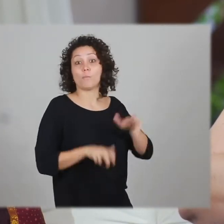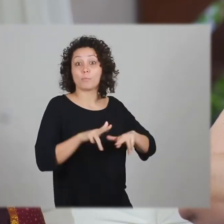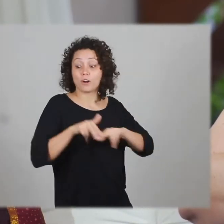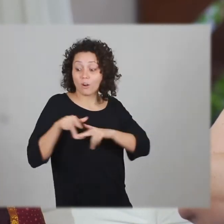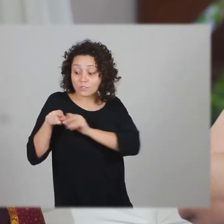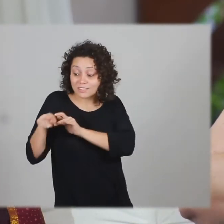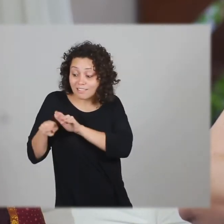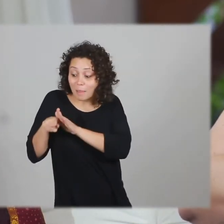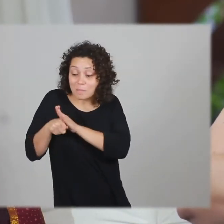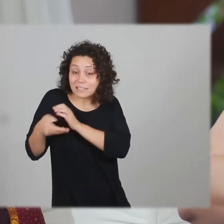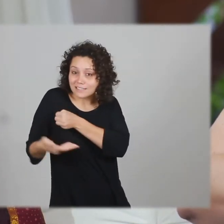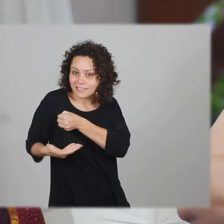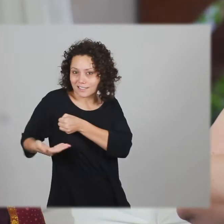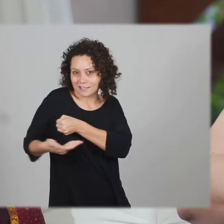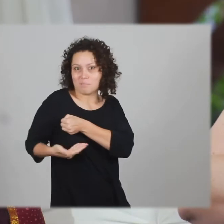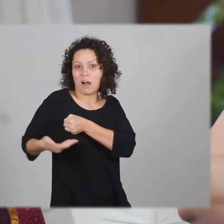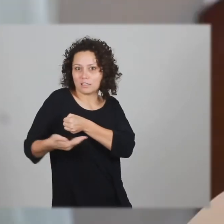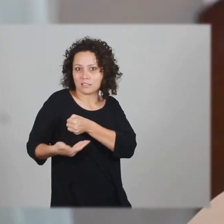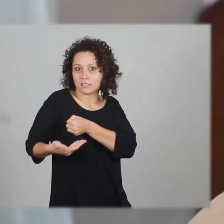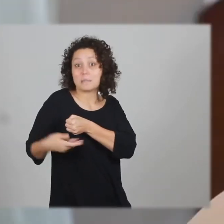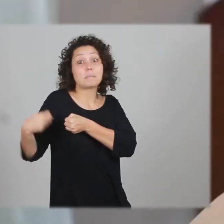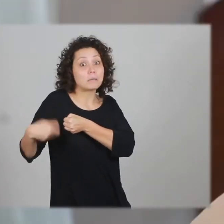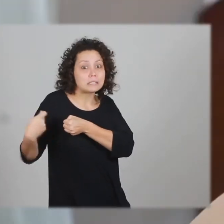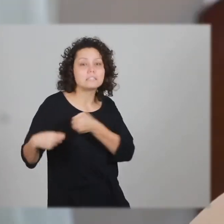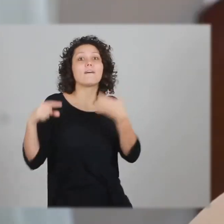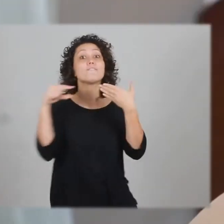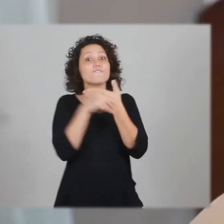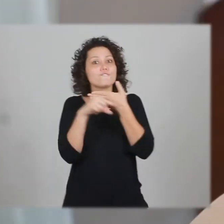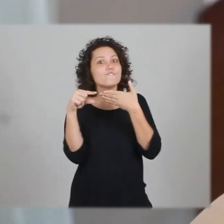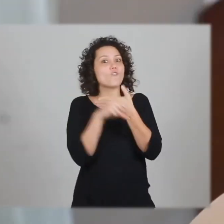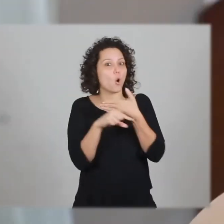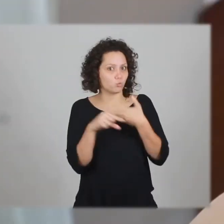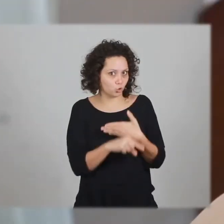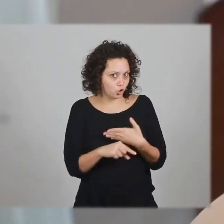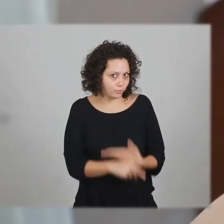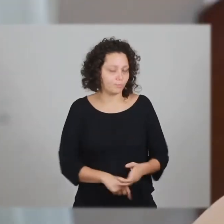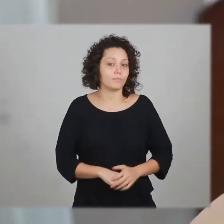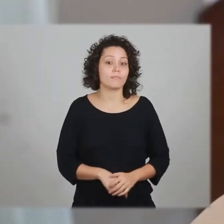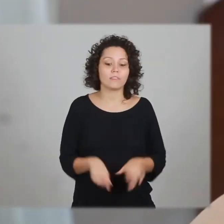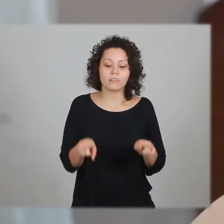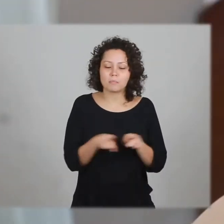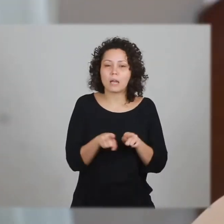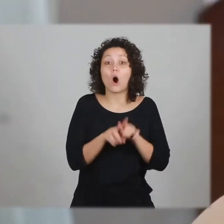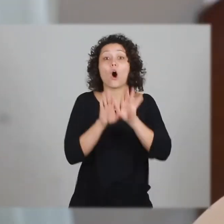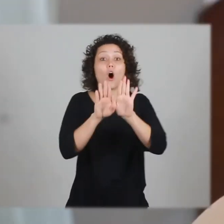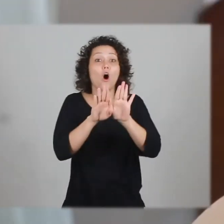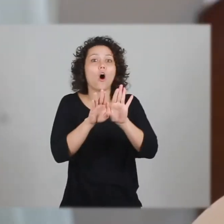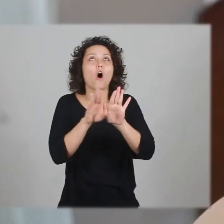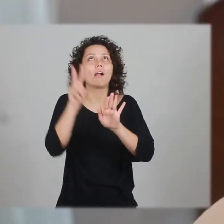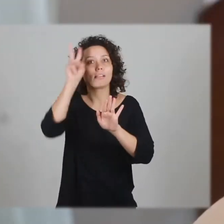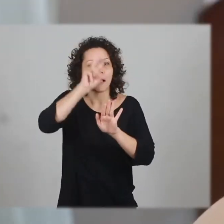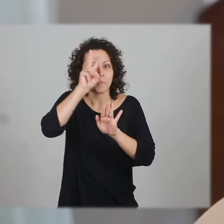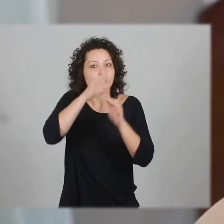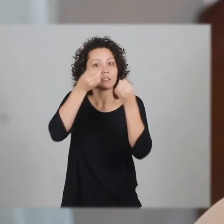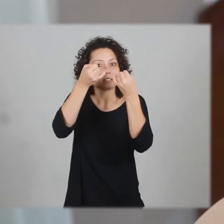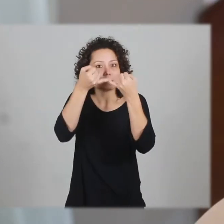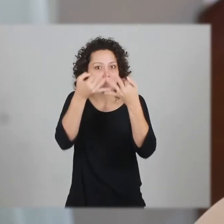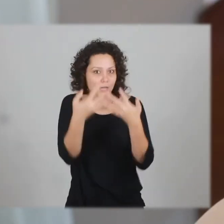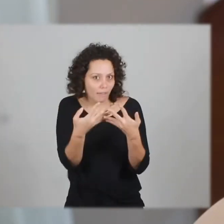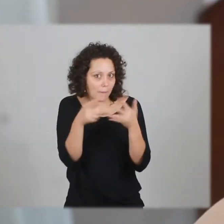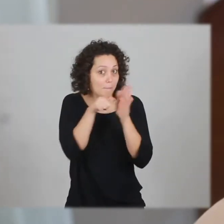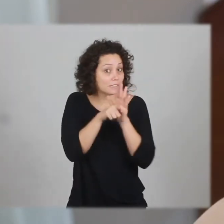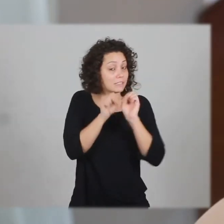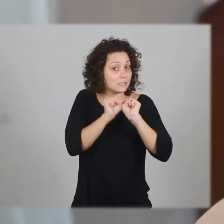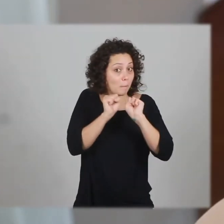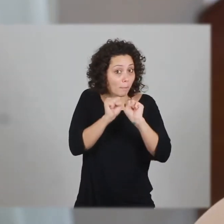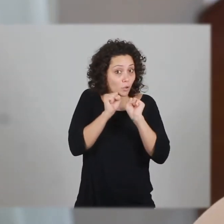poder passar essa credibilidade. E a gente falou antes de pesquisas quantitativas. Vocês lembram que eu falei que as pesquisas podem ser